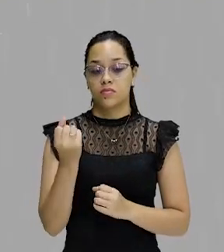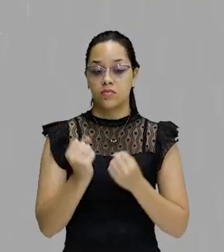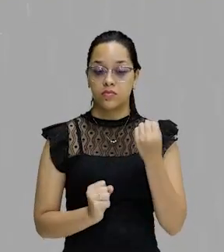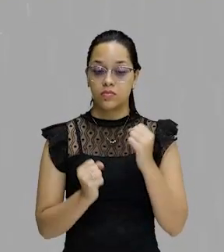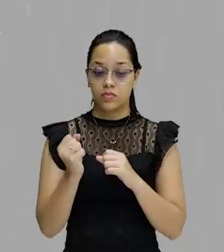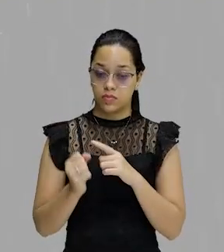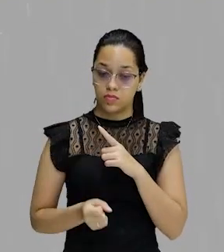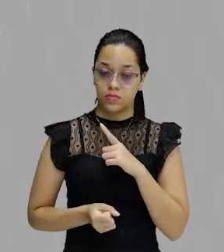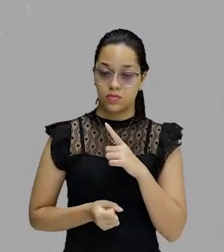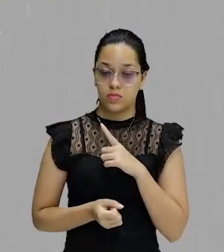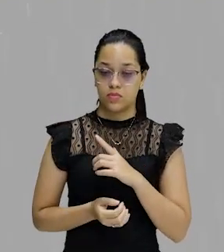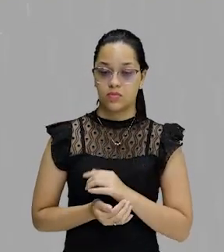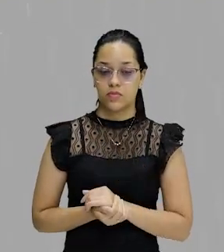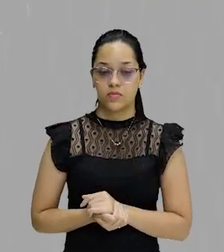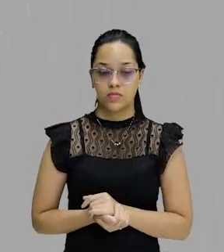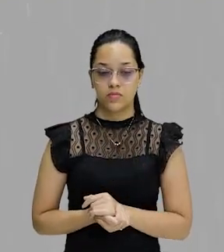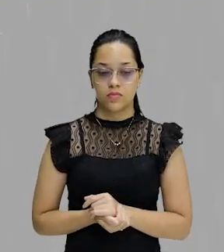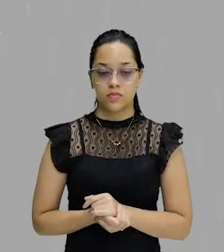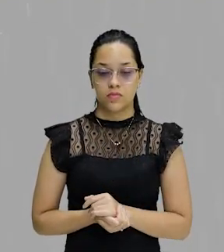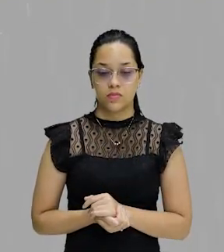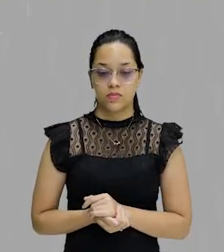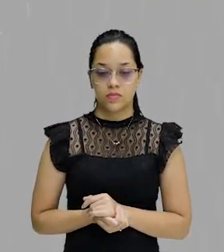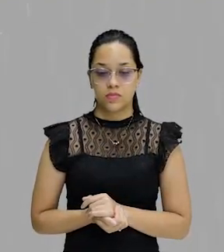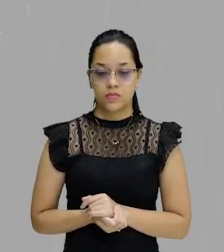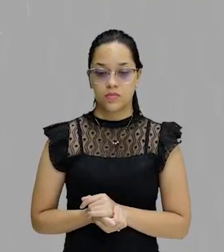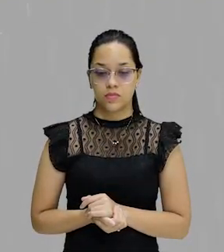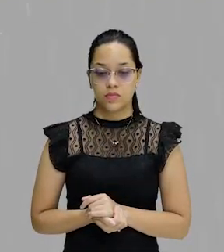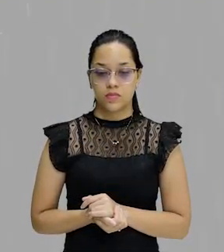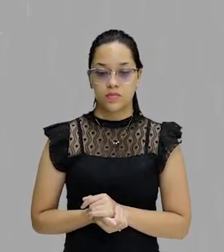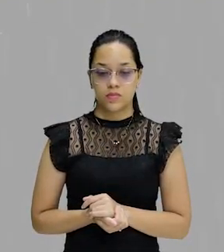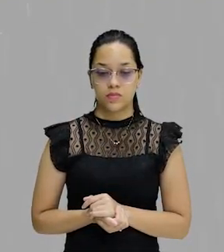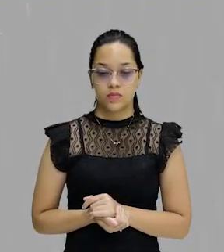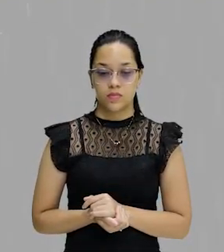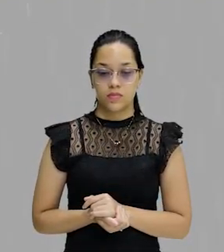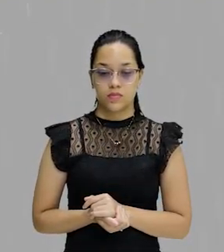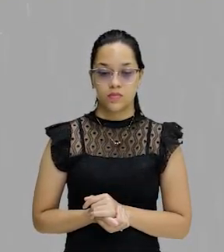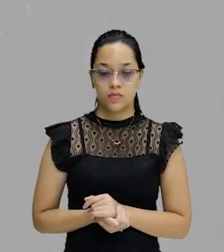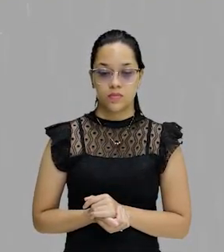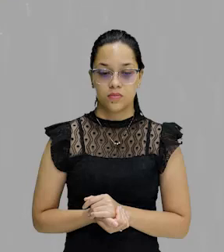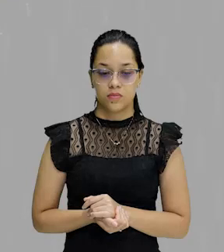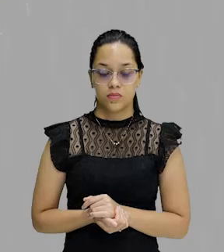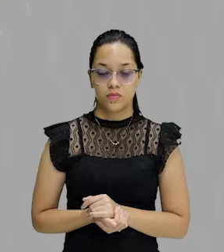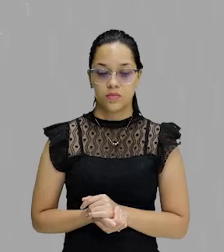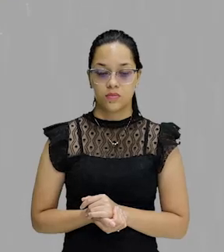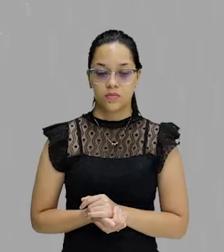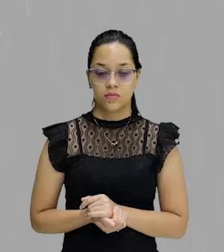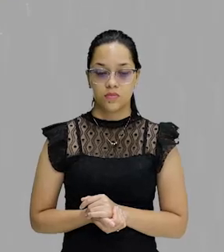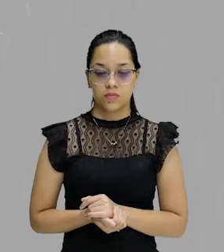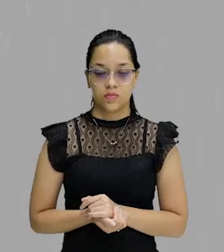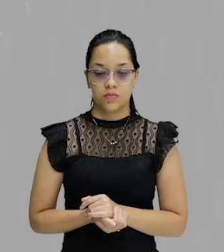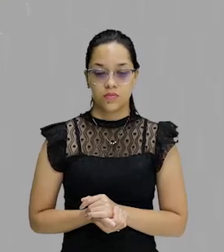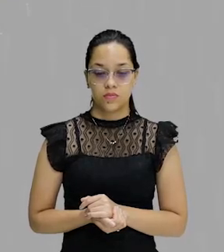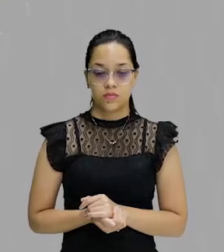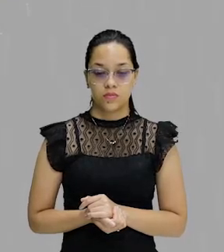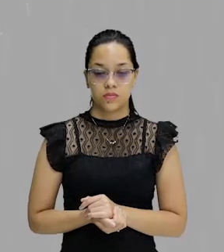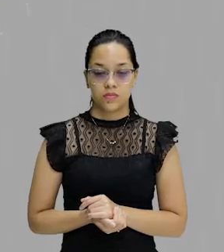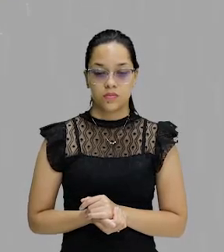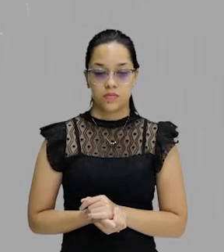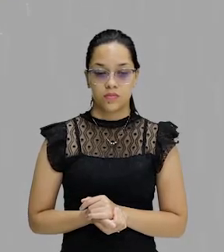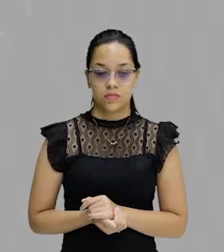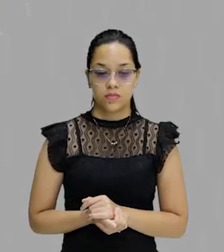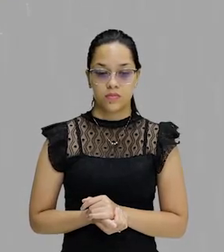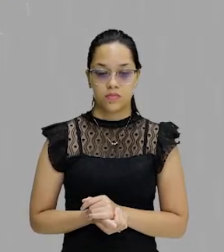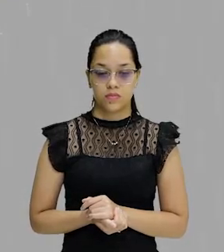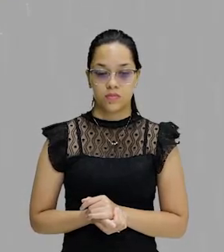de manufatura, que ele apareceu como um desses homens de ofício que se instalavam nas